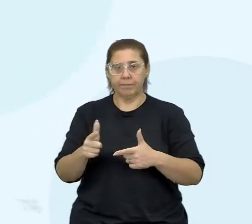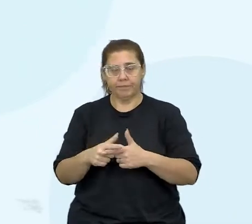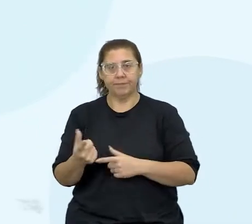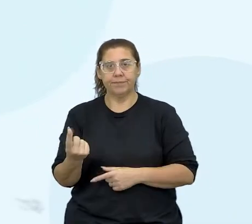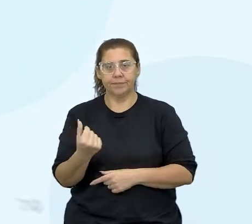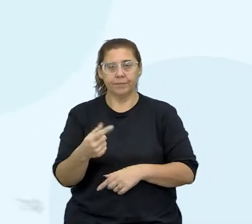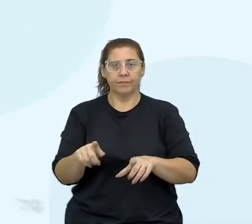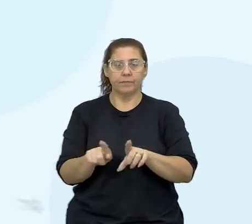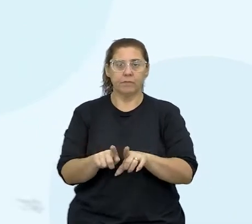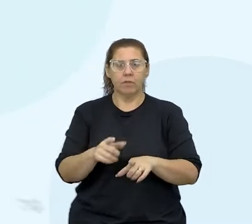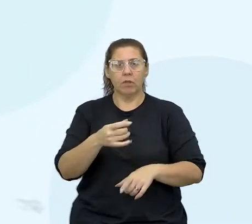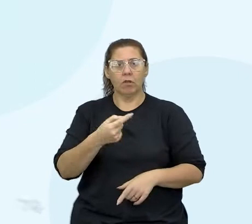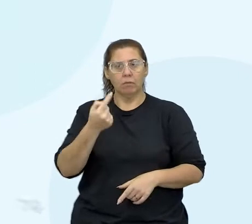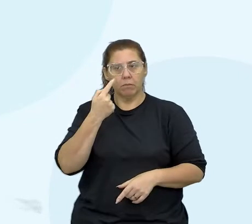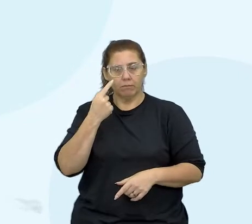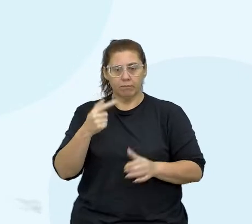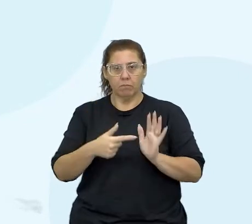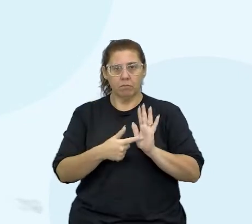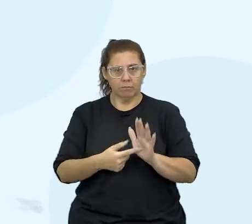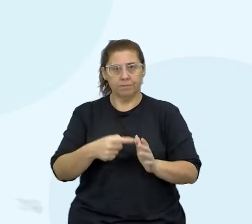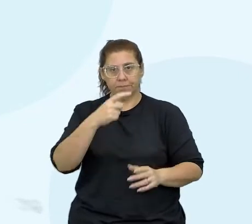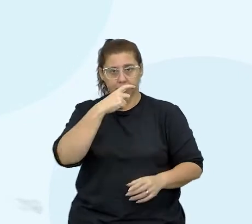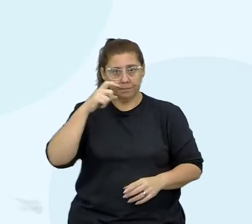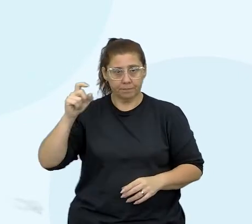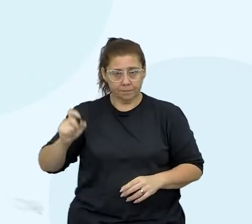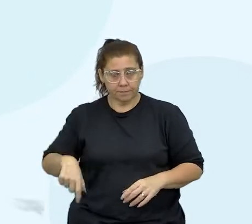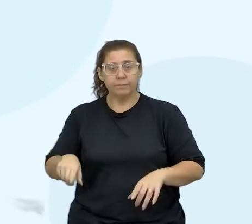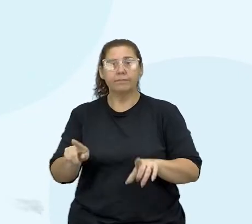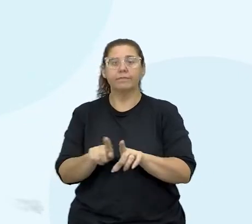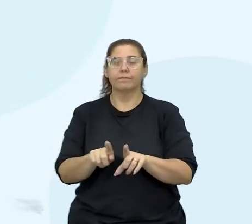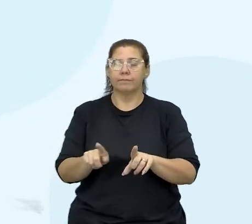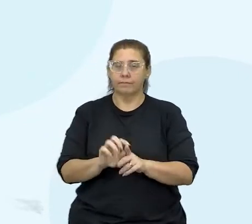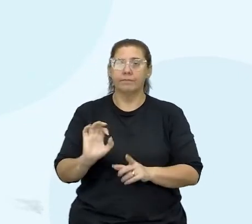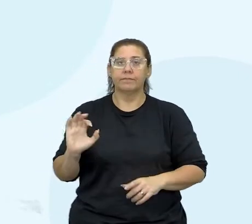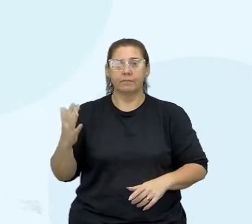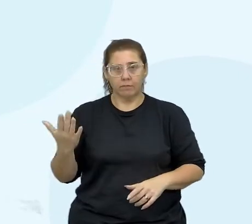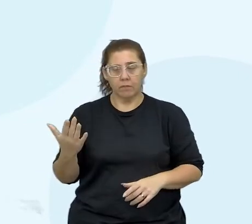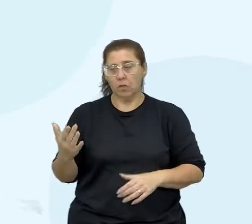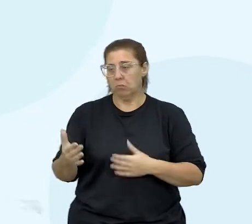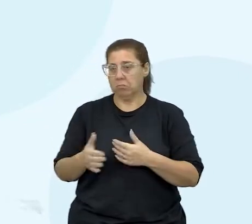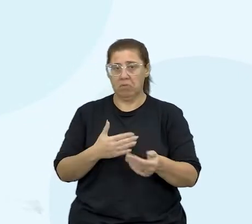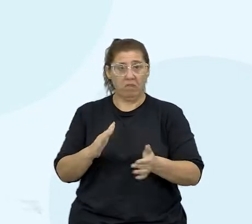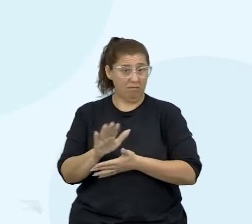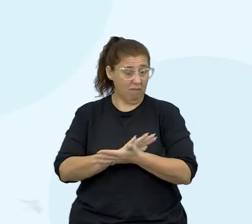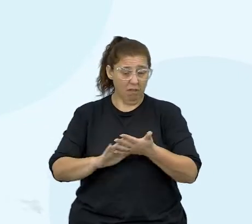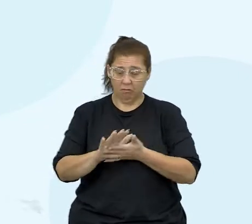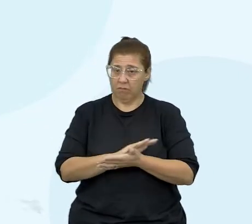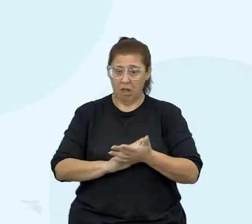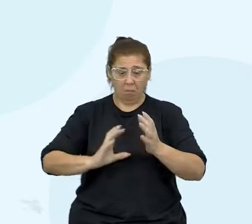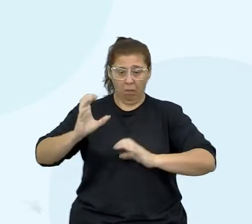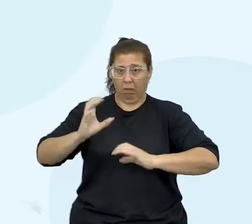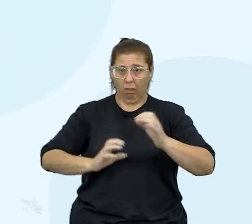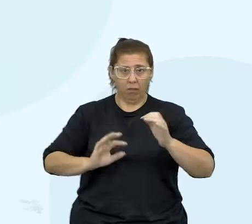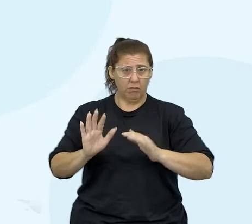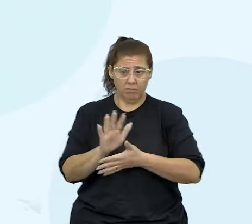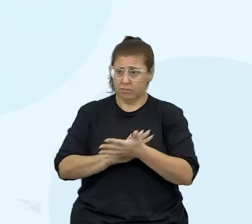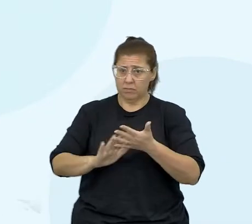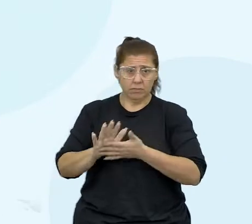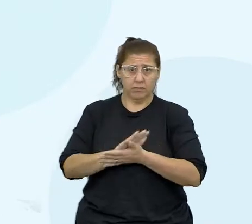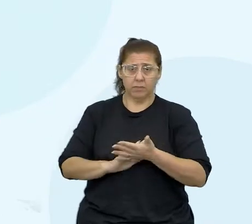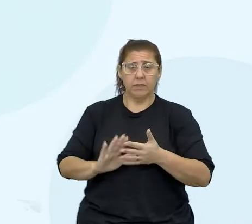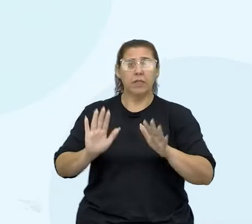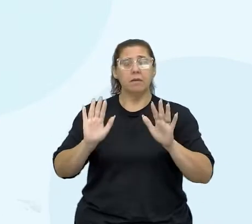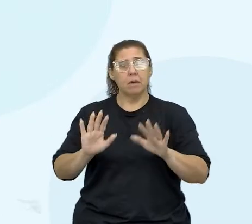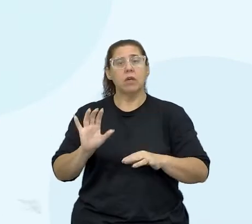um exemplo, a guerra da Rússia com a Ucrânia é uma guerra preventiva, não houve nenhum conflito, não houve nenhuma ameaça armada,